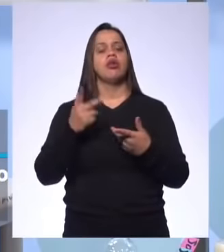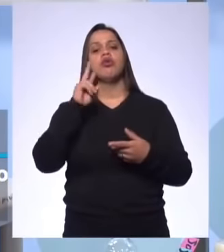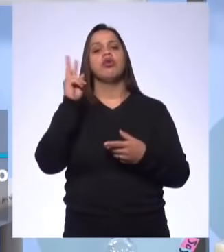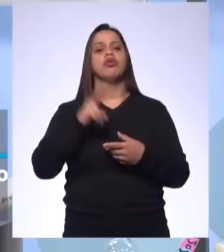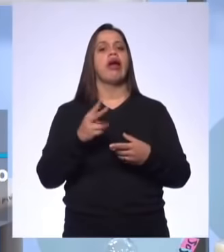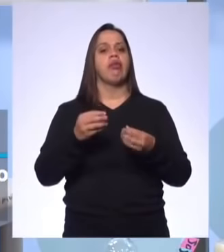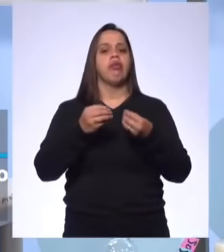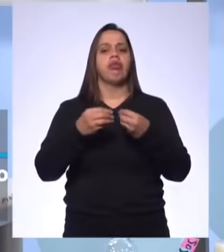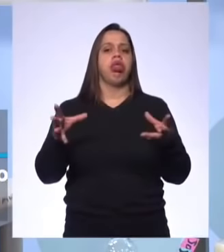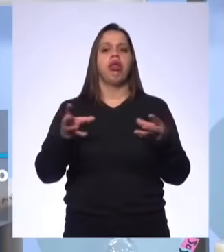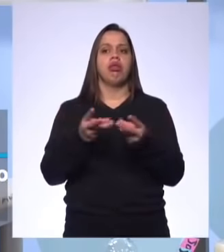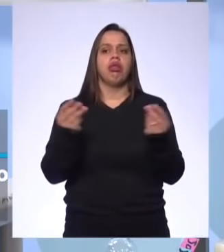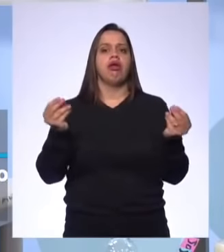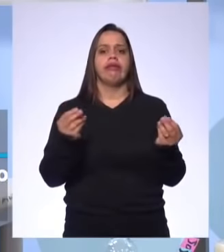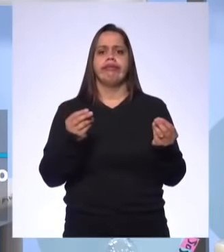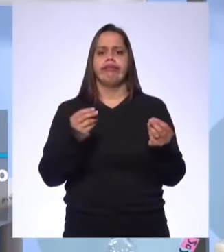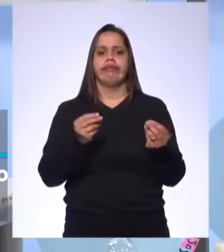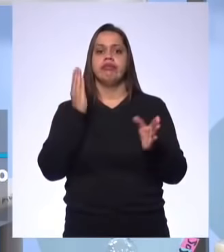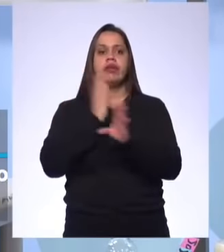tivemos várias